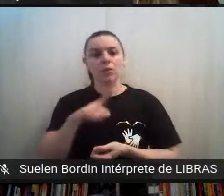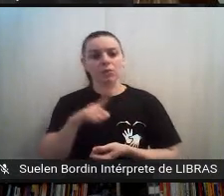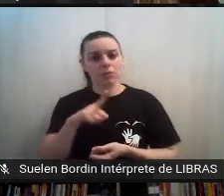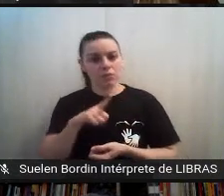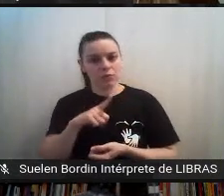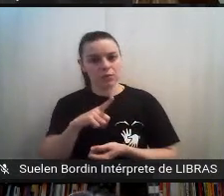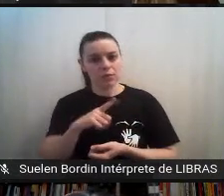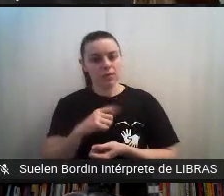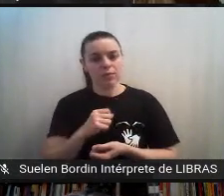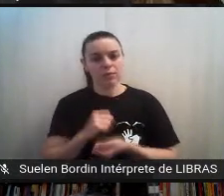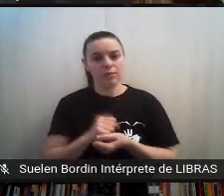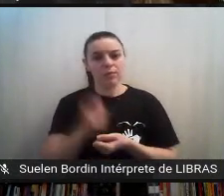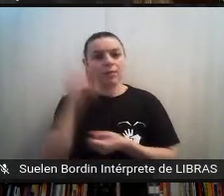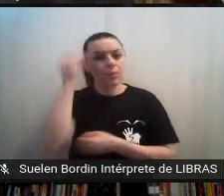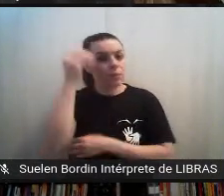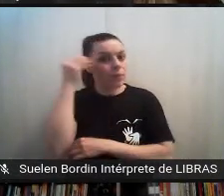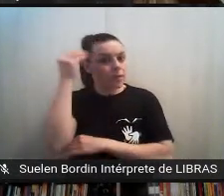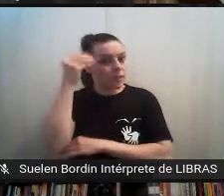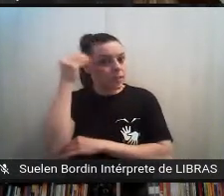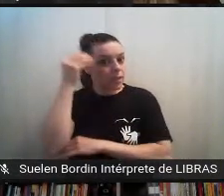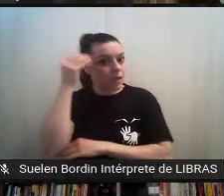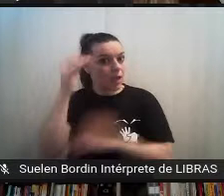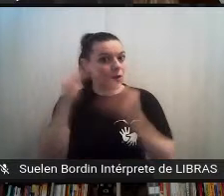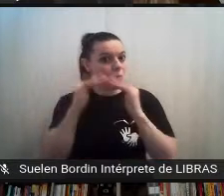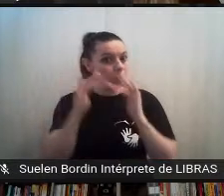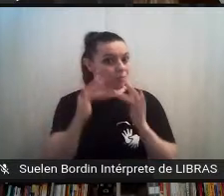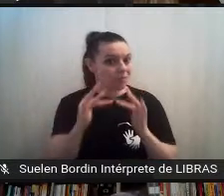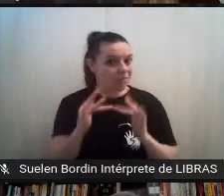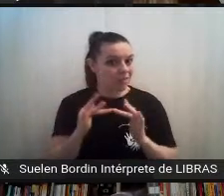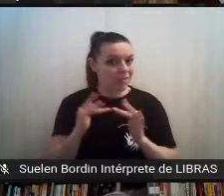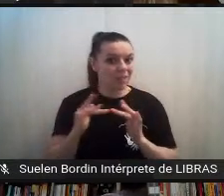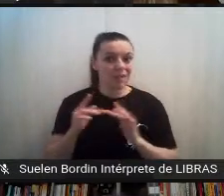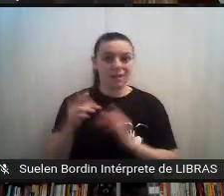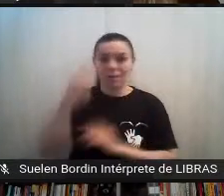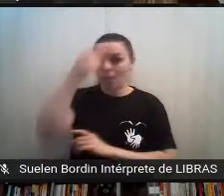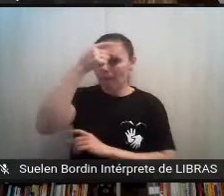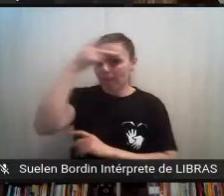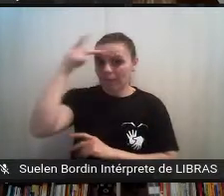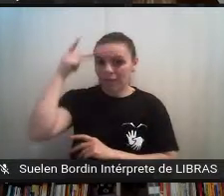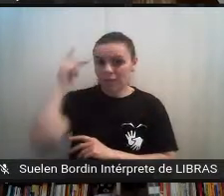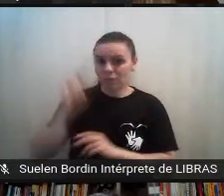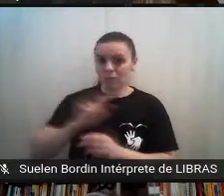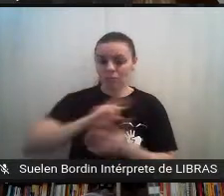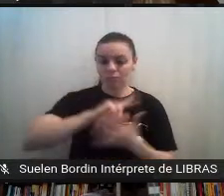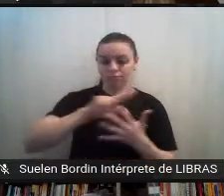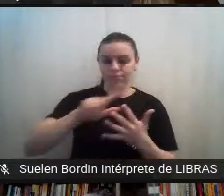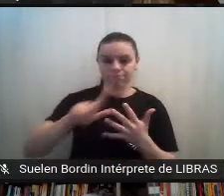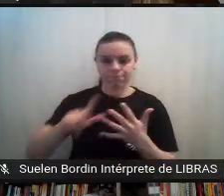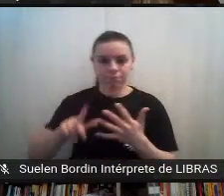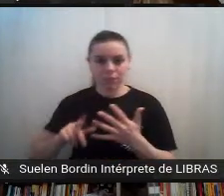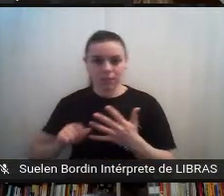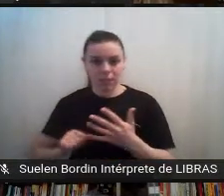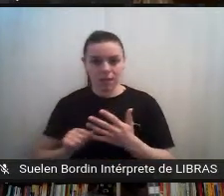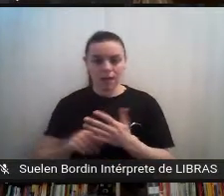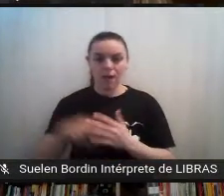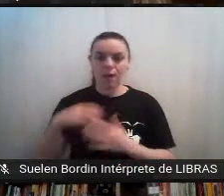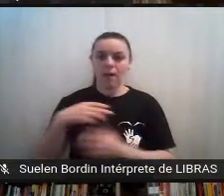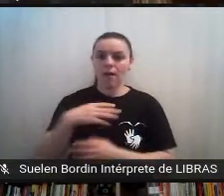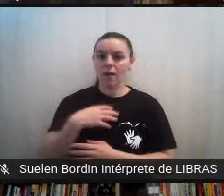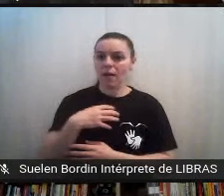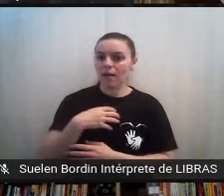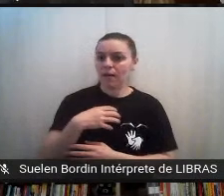maior experiência, né, contato com várias pessoas de realidades diferentes. Conheci já pessoas que já estavam na graduação